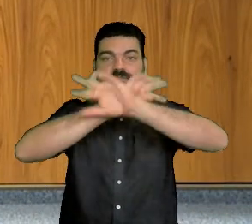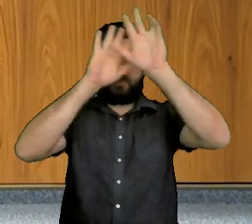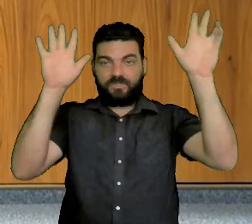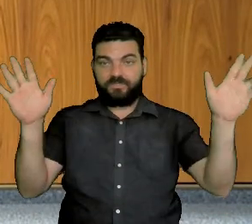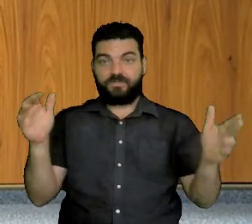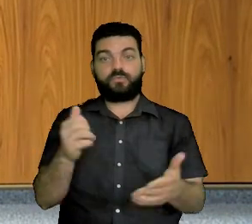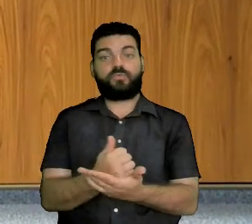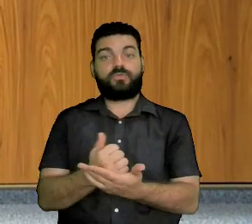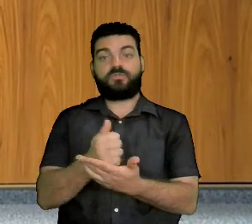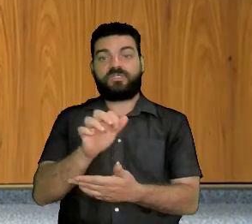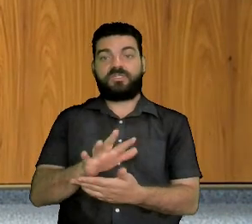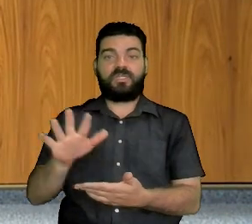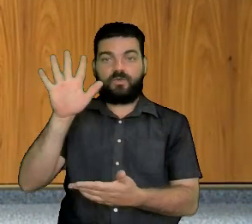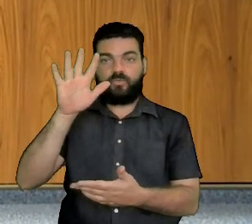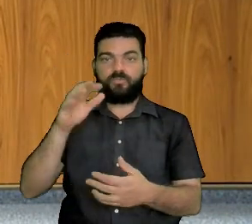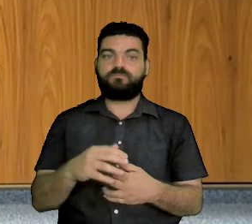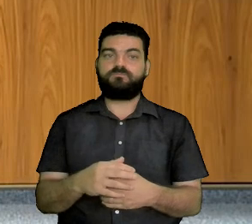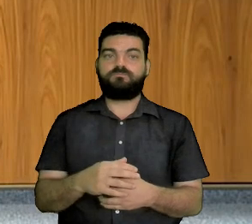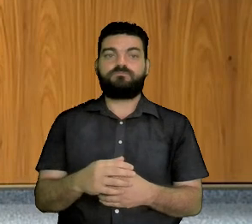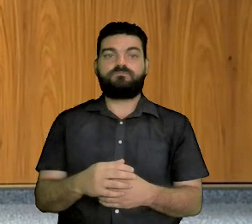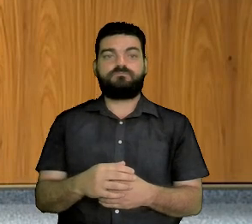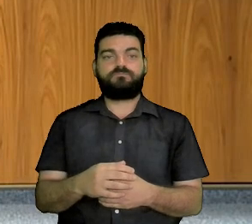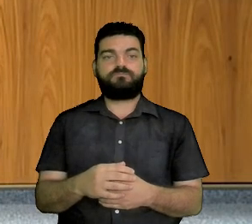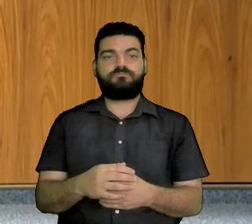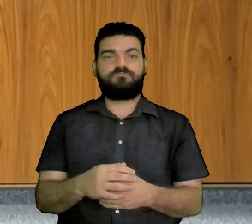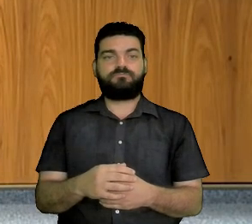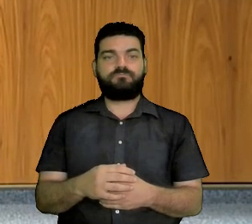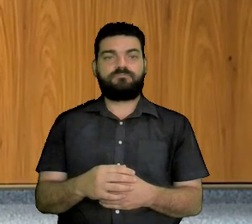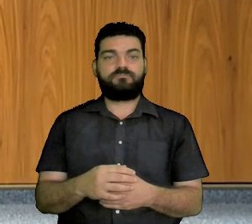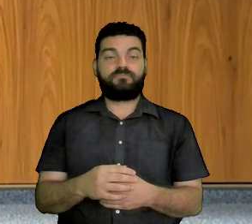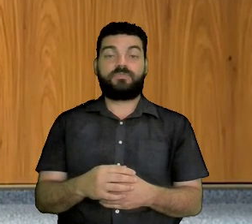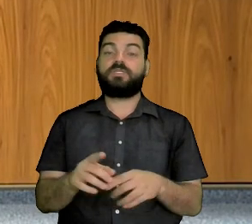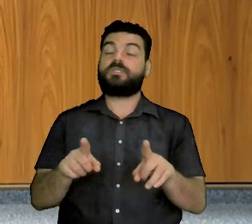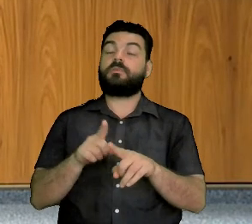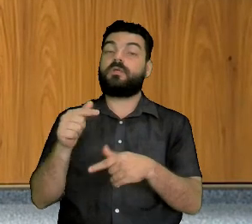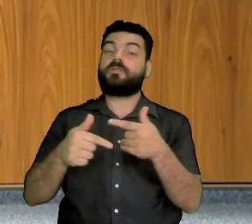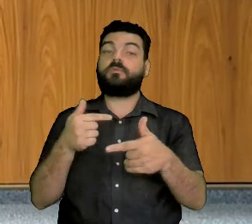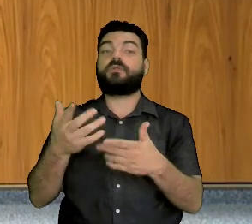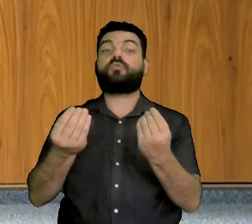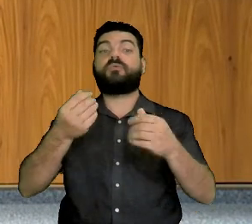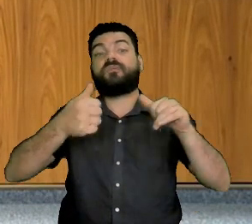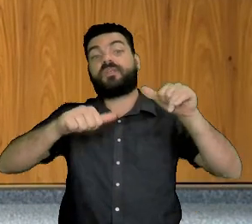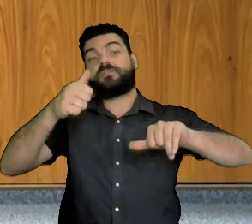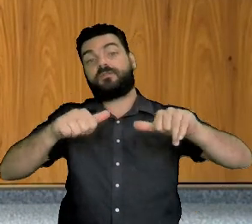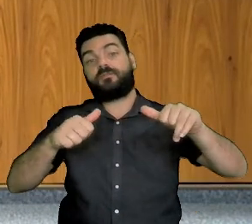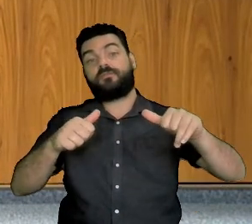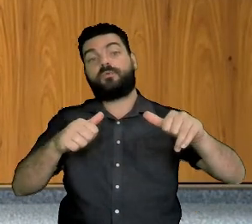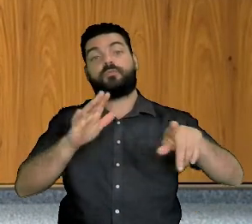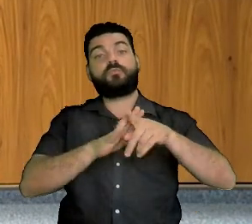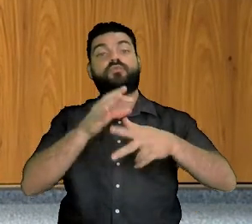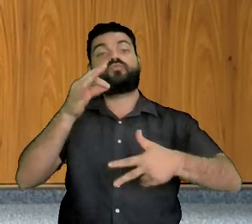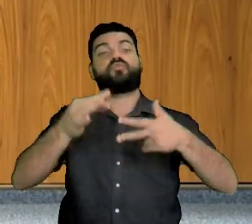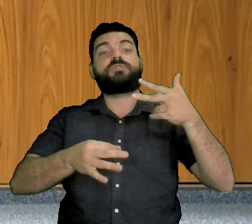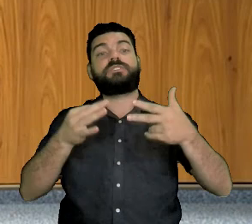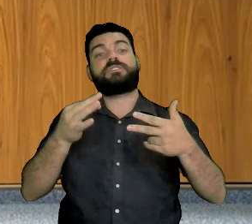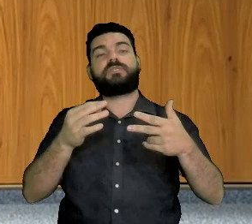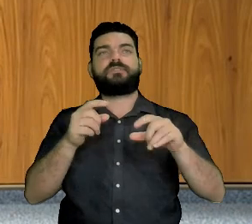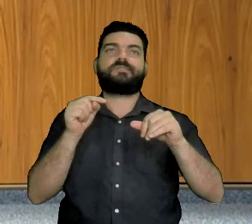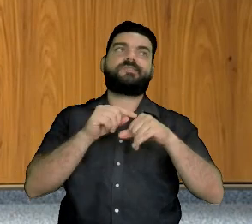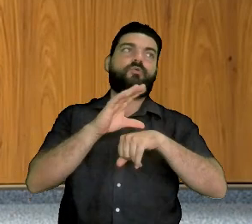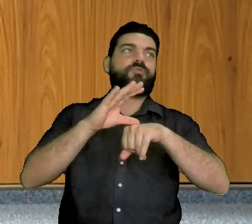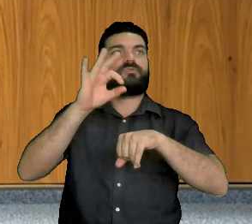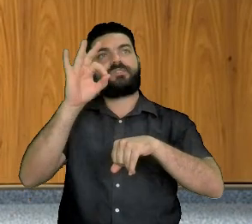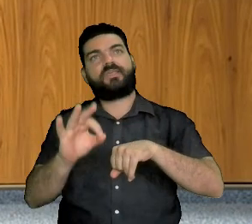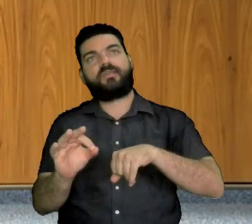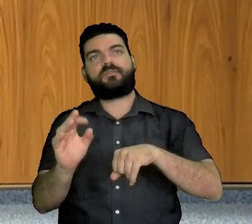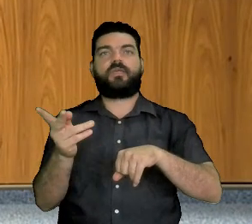Controladoria Geral da União, onde atuou bastante na análise jurídica da constitucionalidade dos